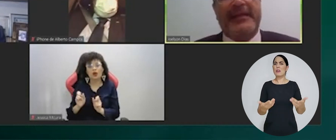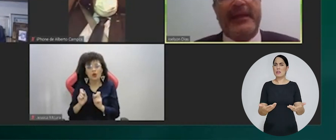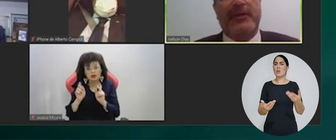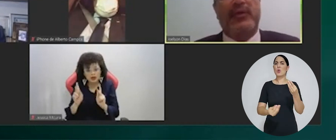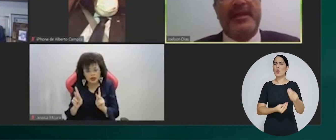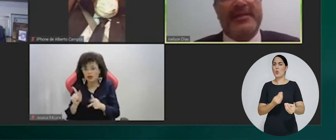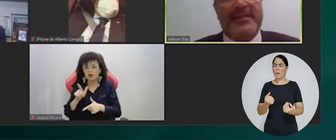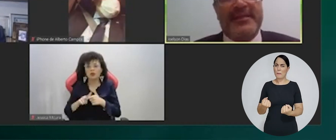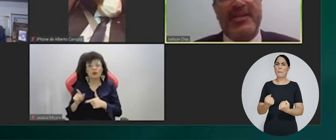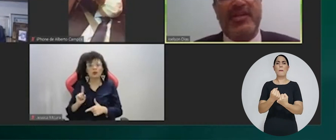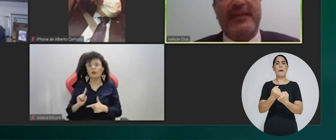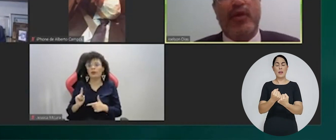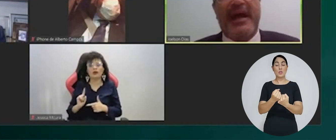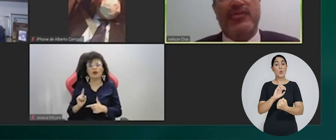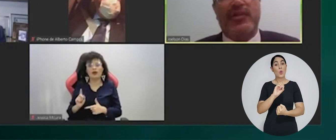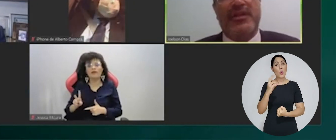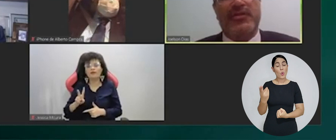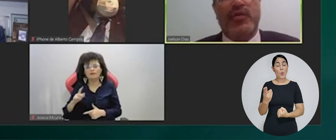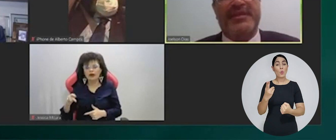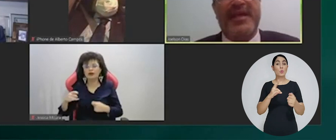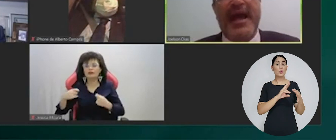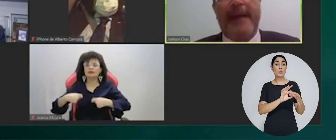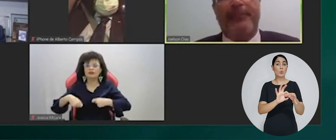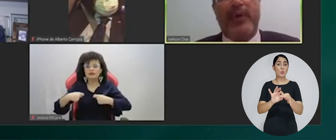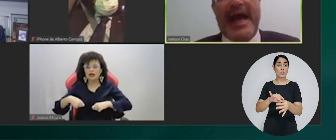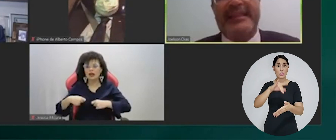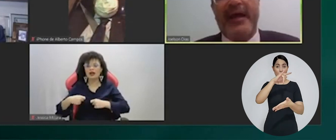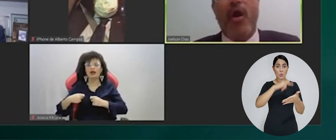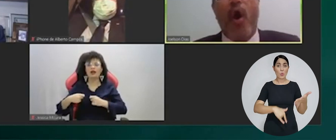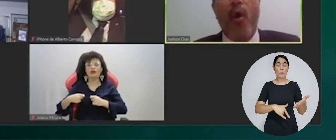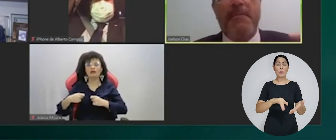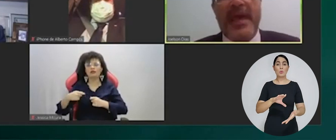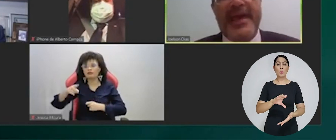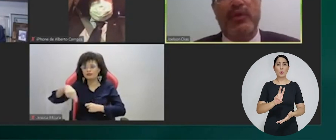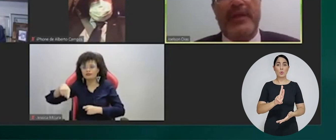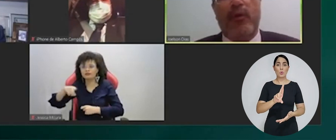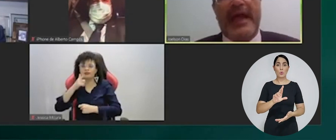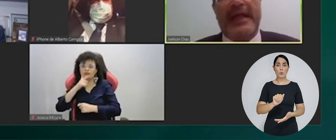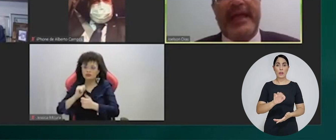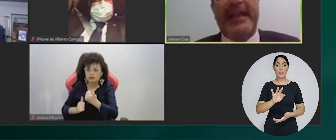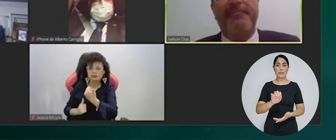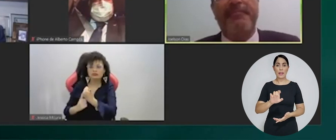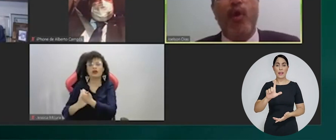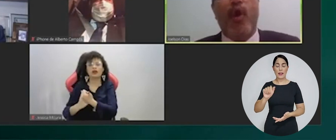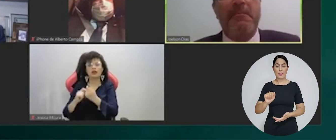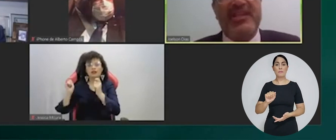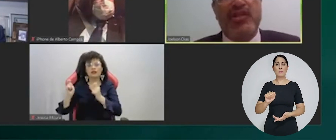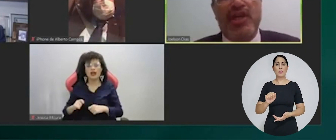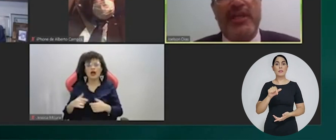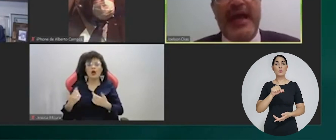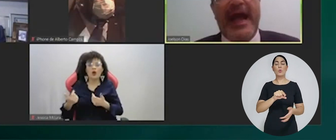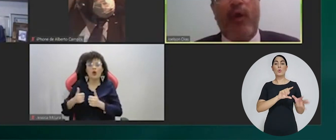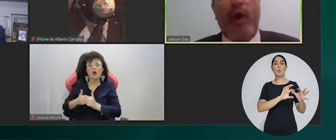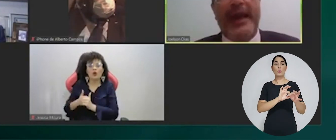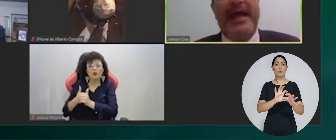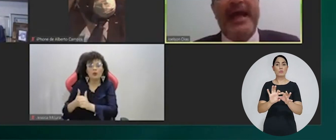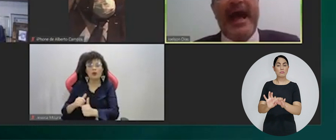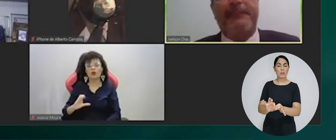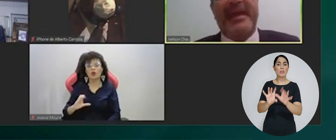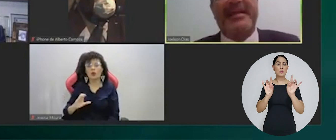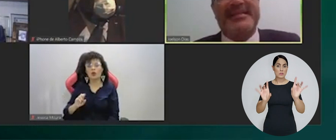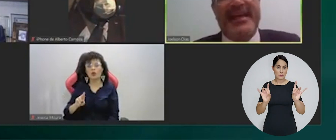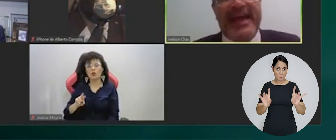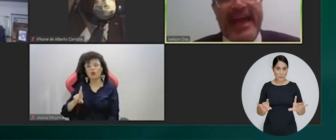que para tanto necessite da tomada de decisões apoiada ou mesmo da curatela, como medida